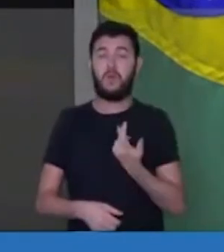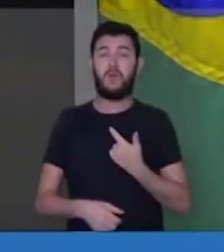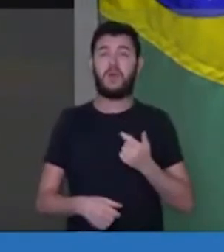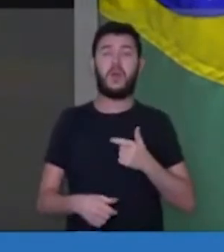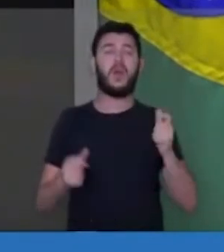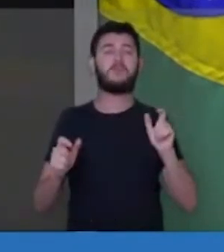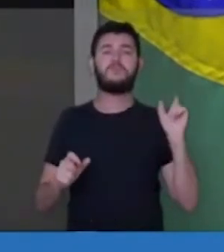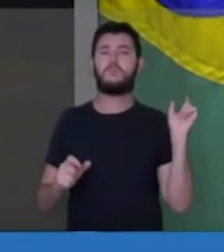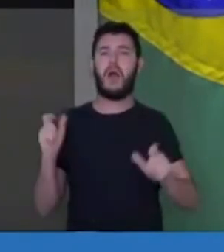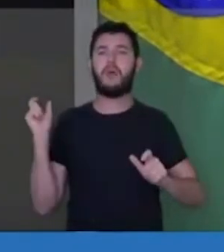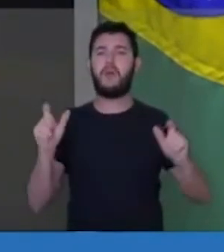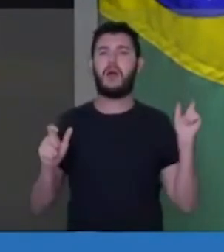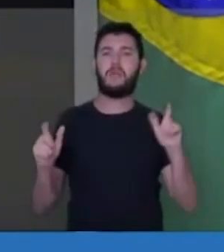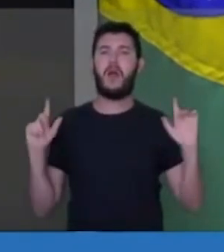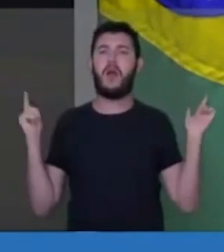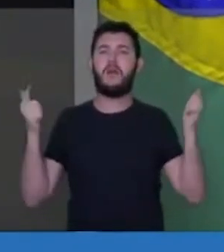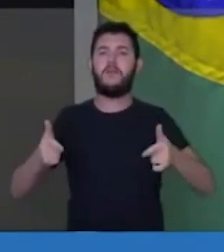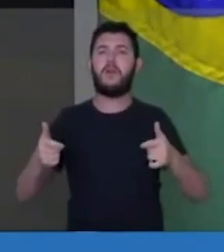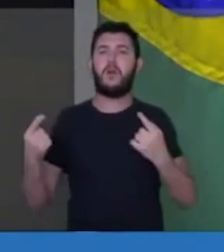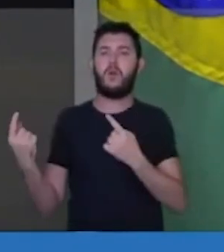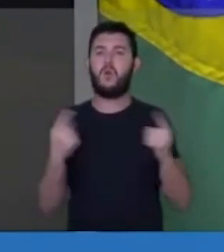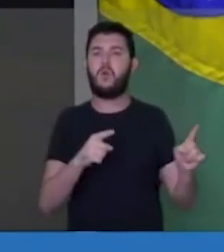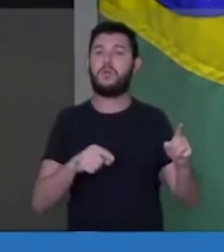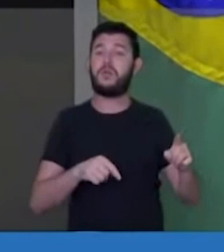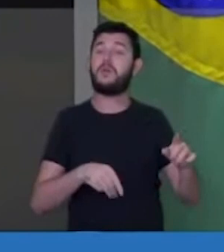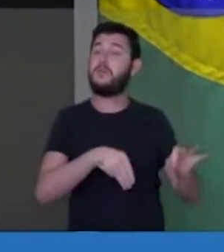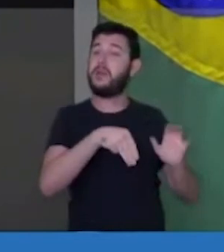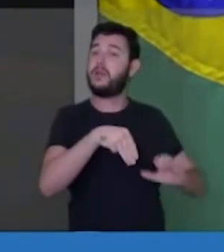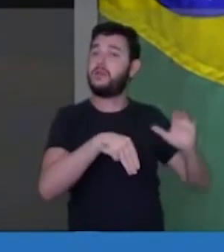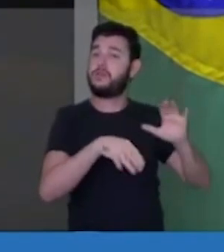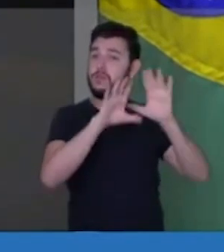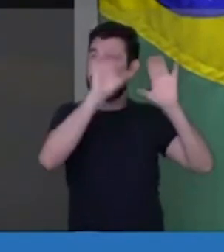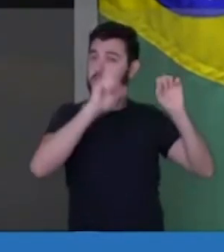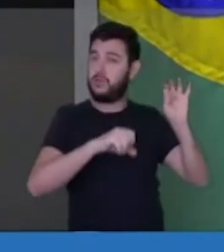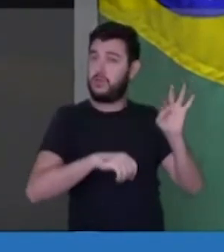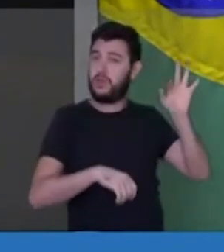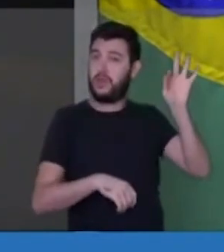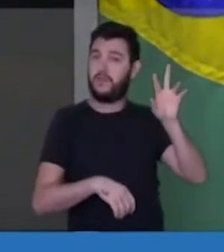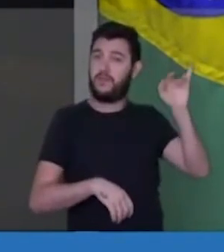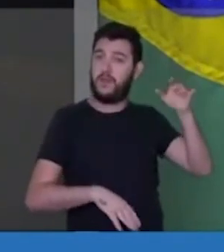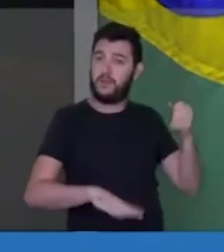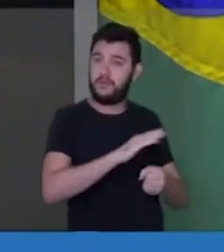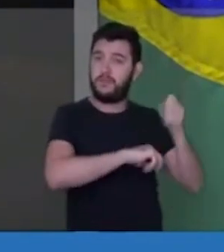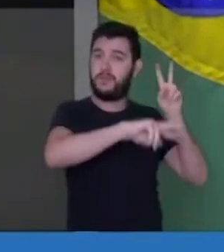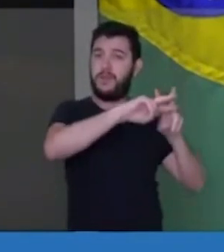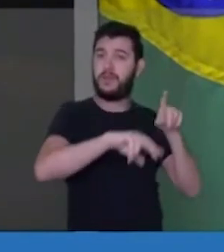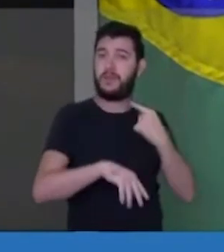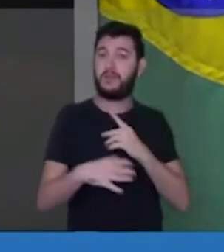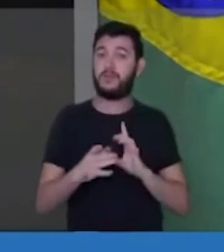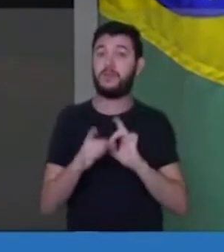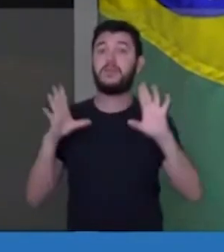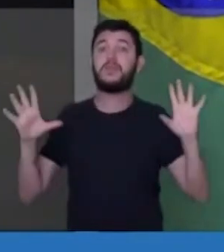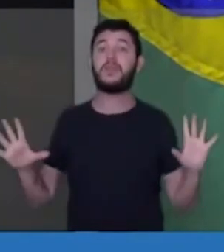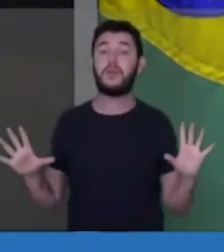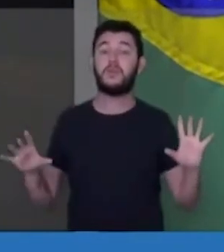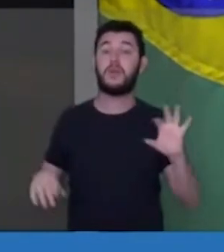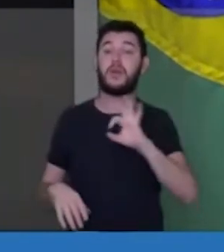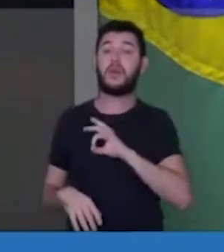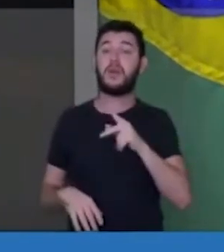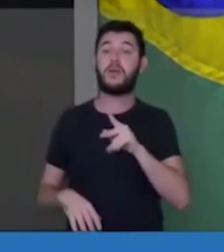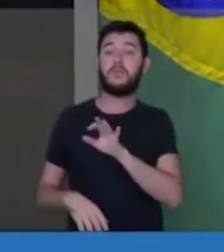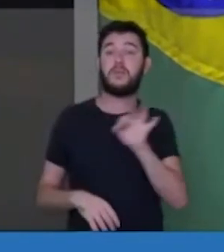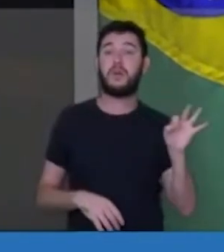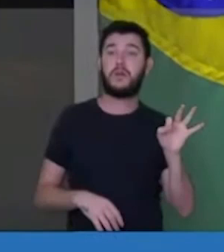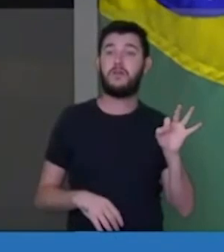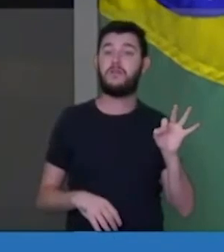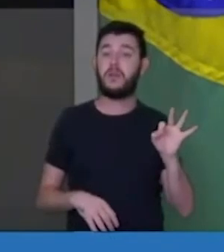do STF sairia de lá preso. Essa é a nossa democracia, onde a Polícia Federal, que é uma instituição que tem um